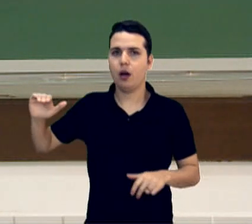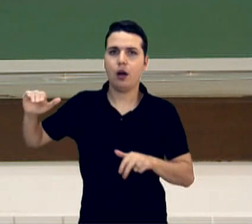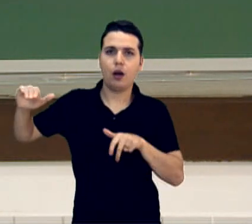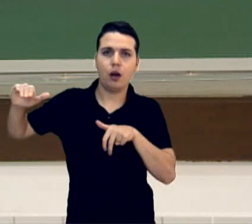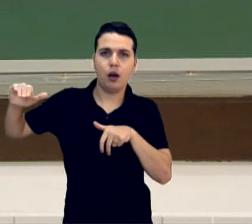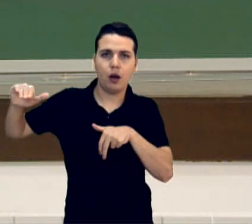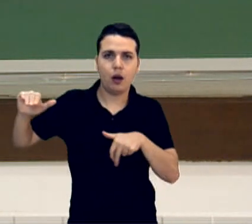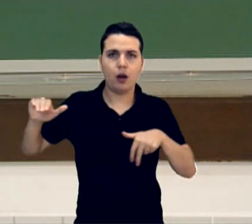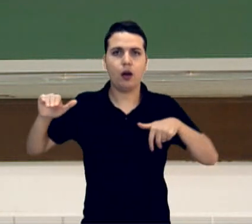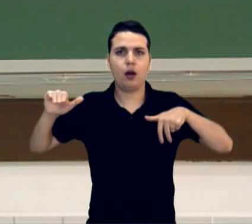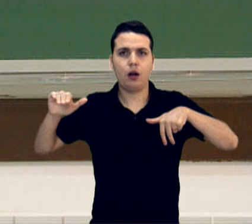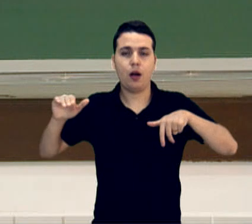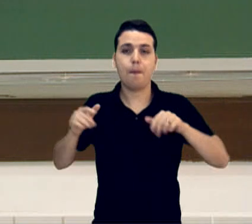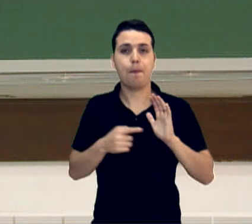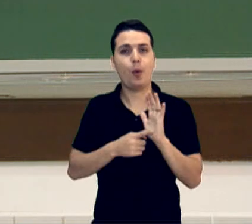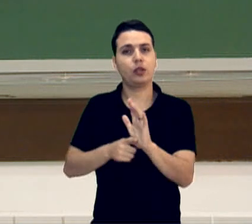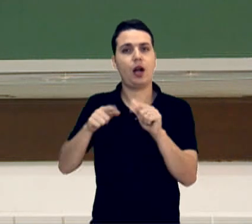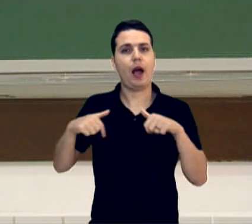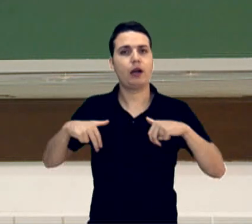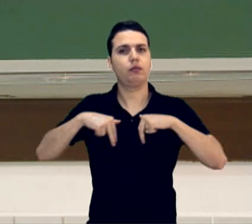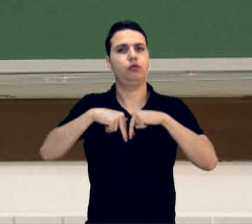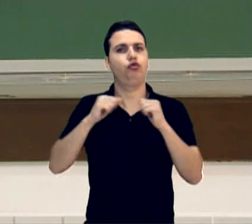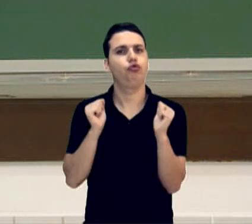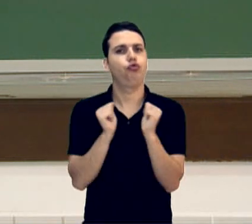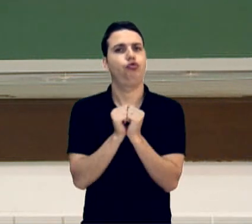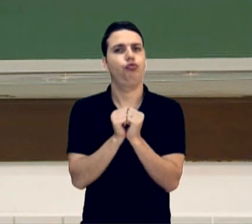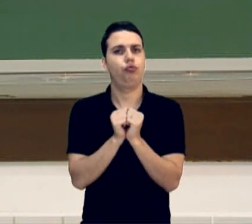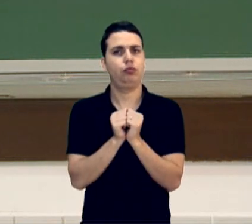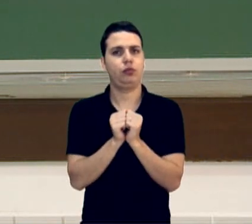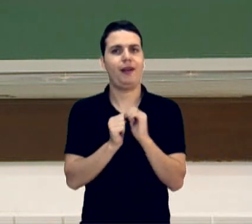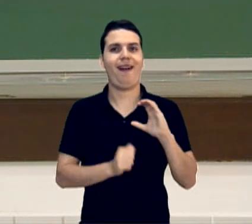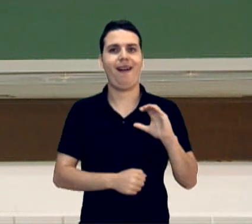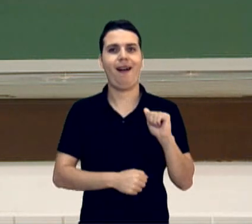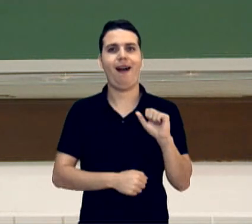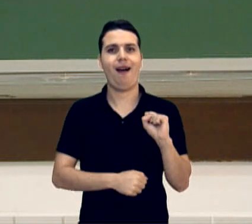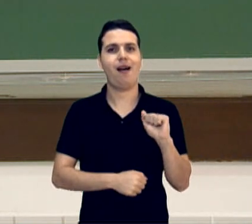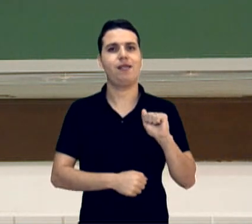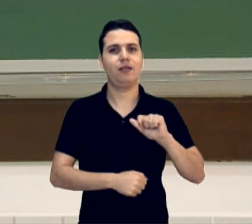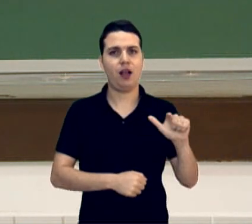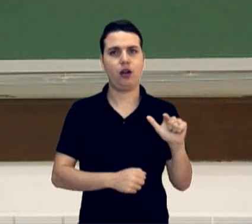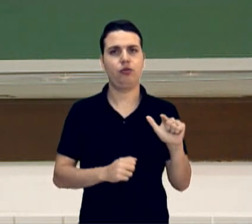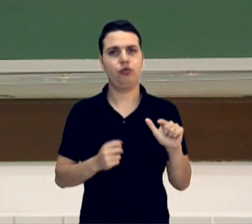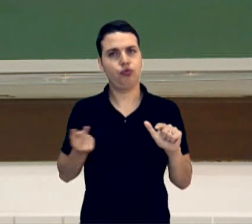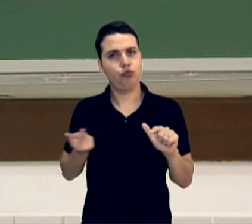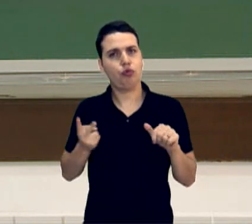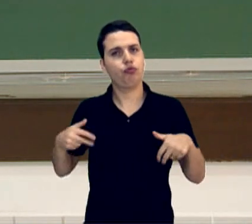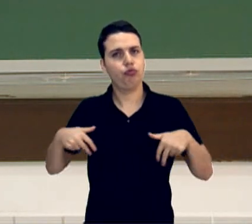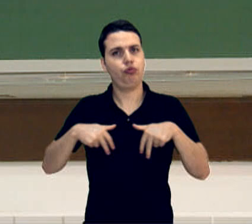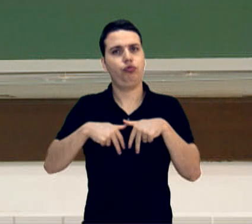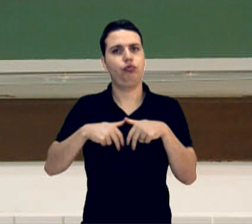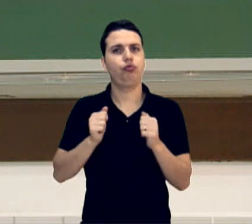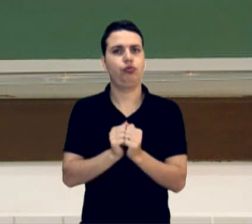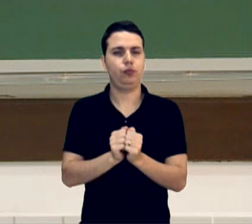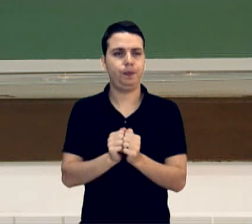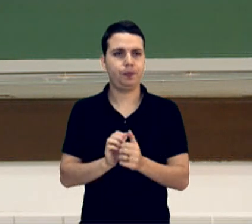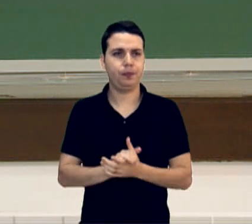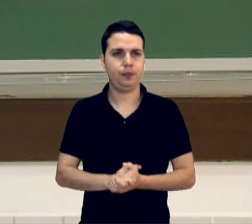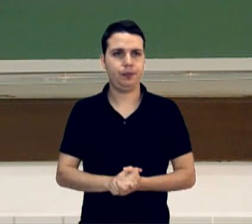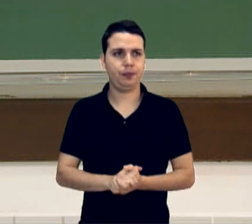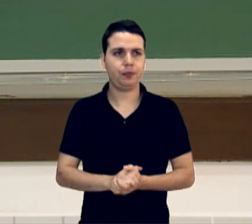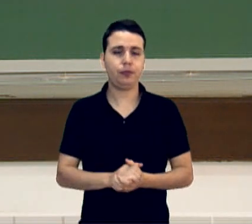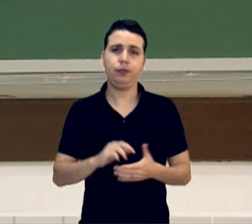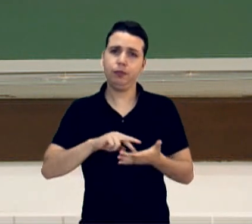de salão, que é um casal, que naquele momento ambos estão dançando juntos, certo? Então é